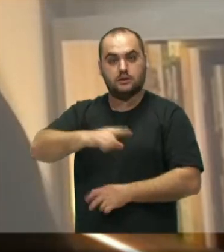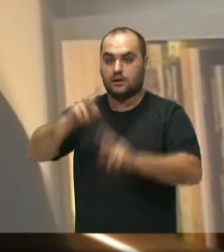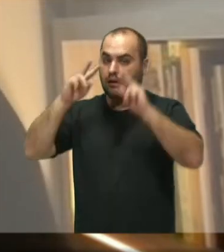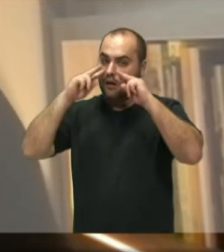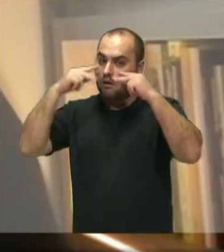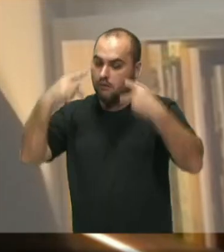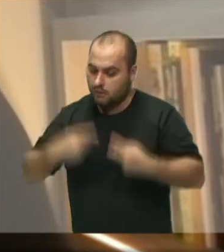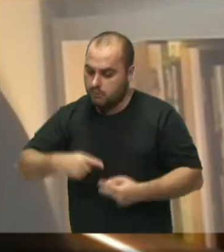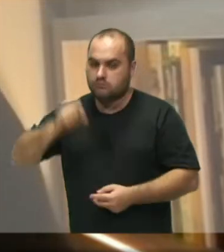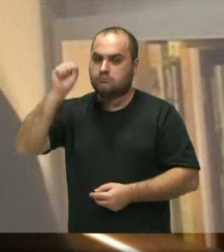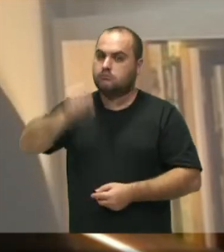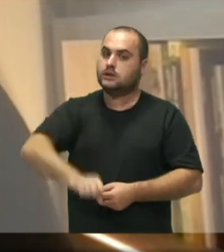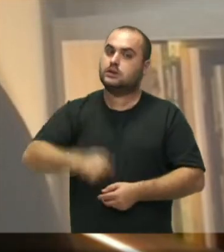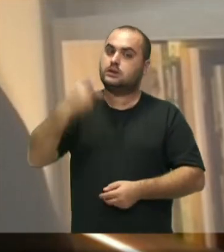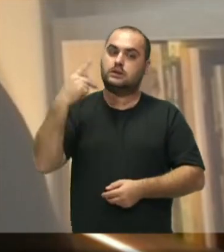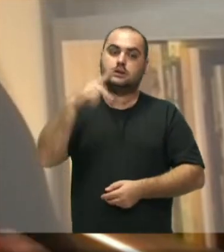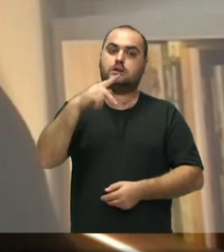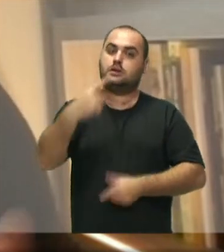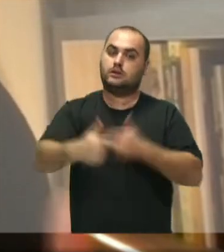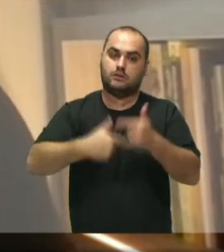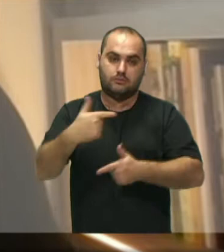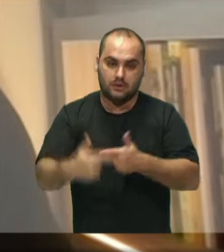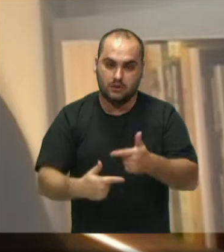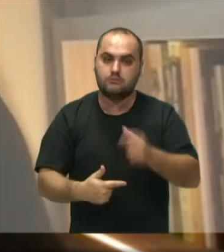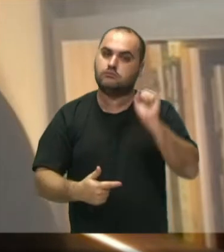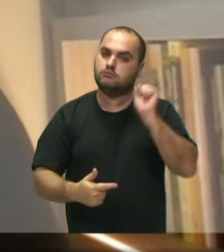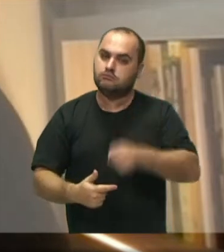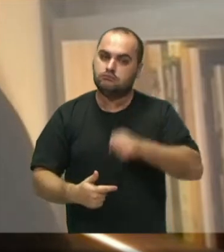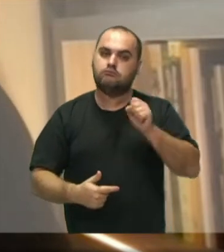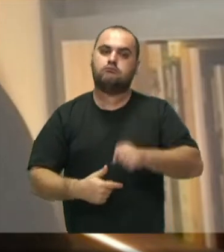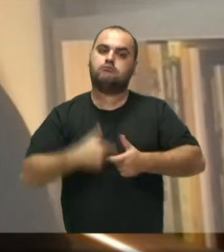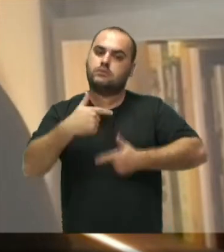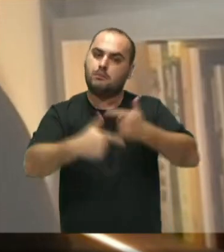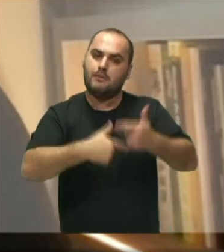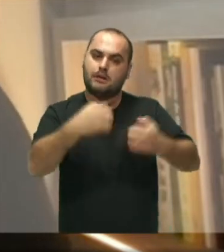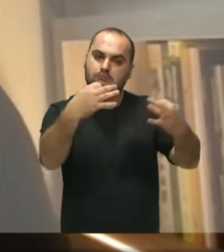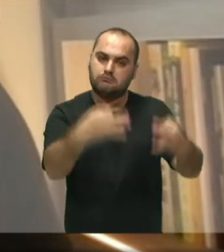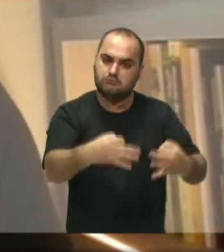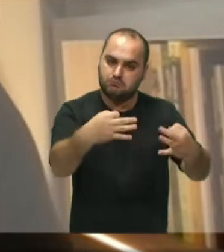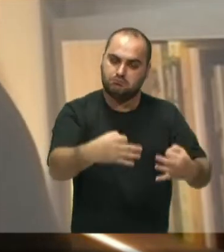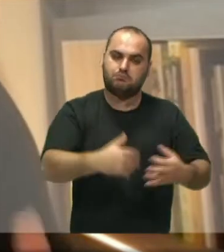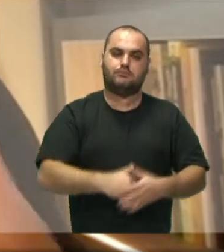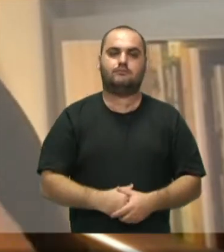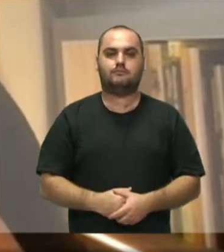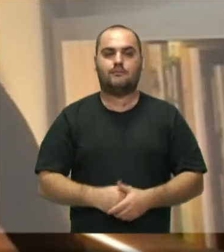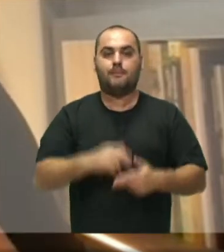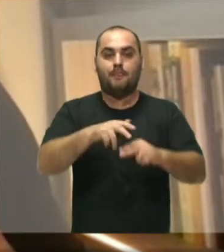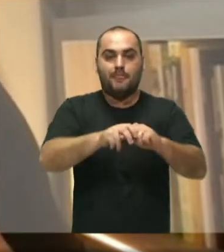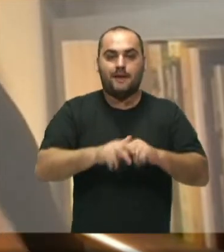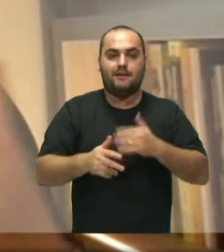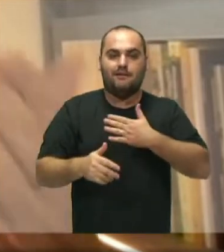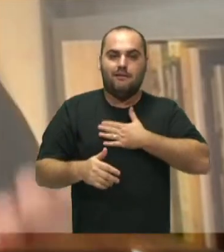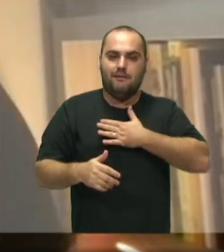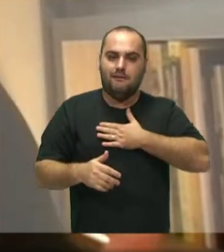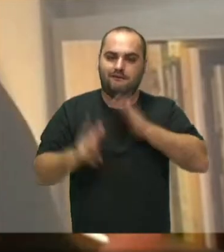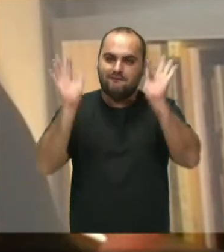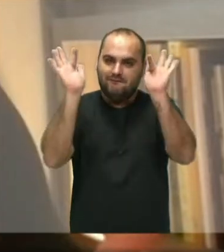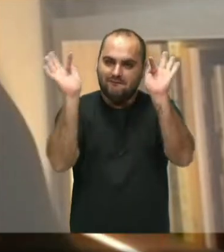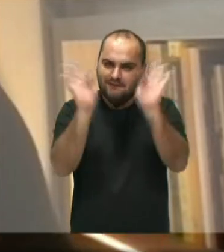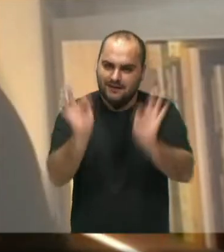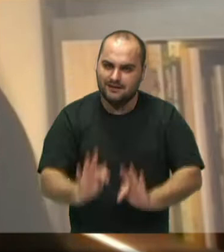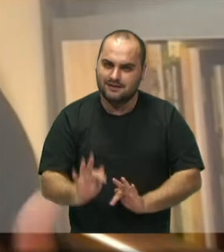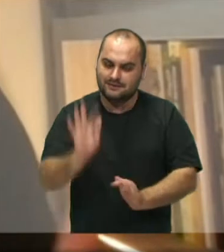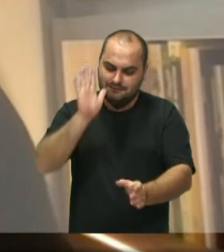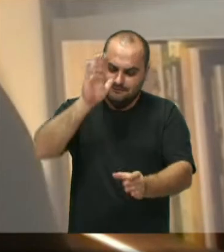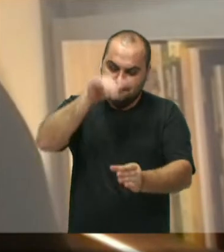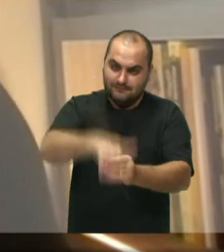reconhecimento pelo seu trabalho é que o trabalho está no rumo certo então isso ao mesmo tempo que nos enche de orgulho pela